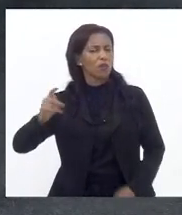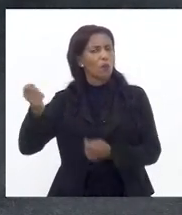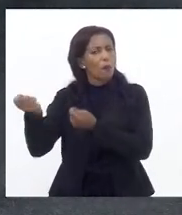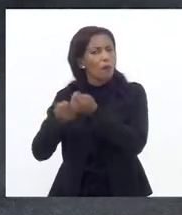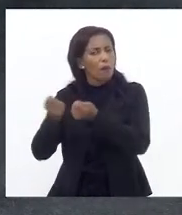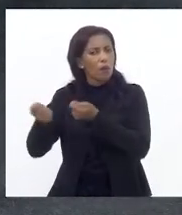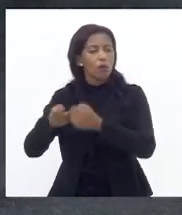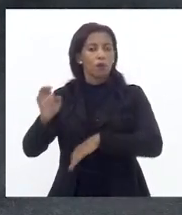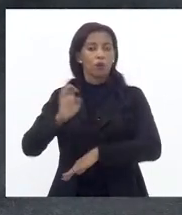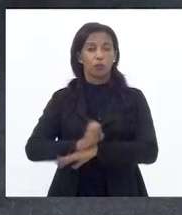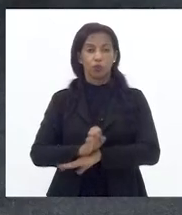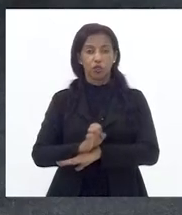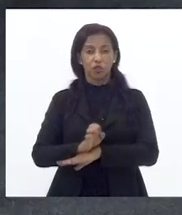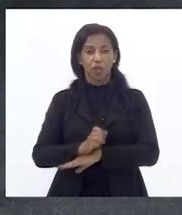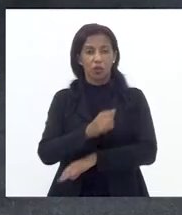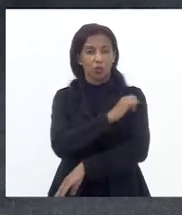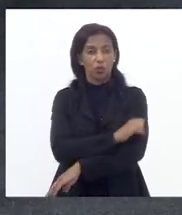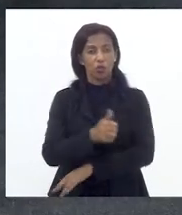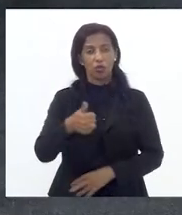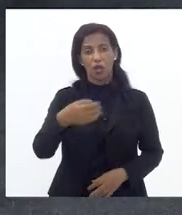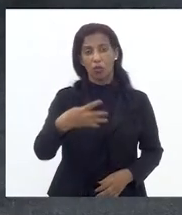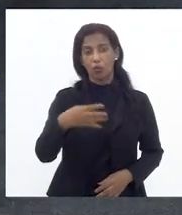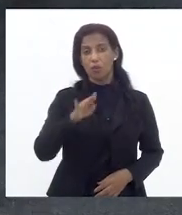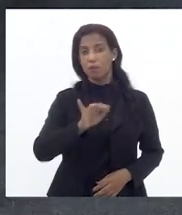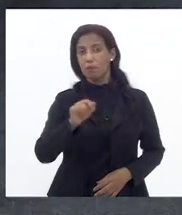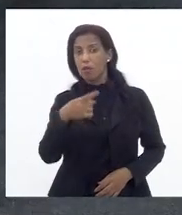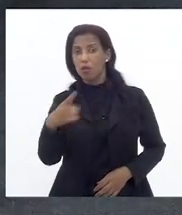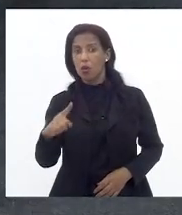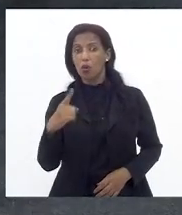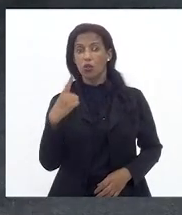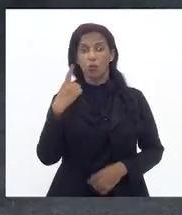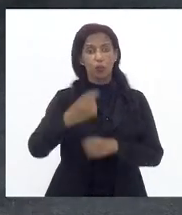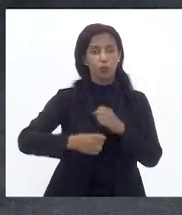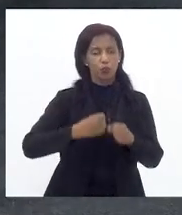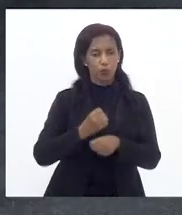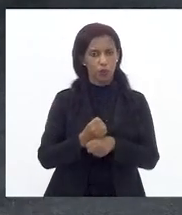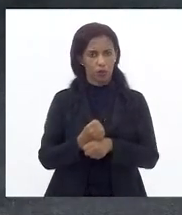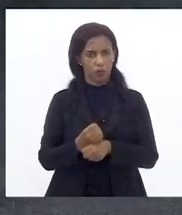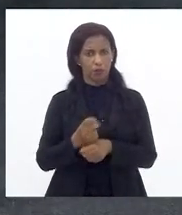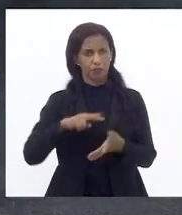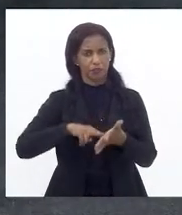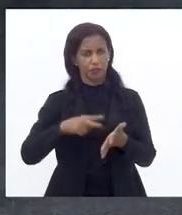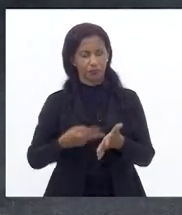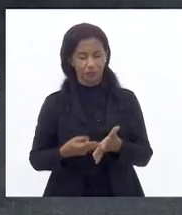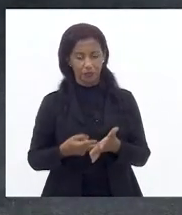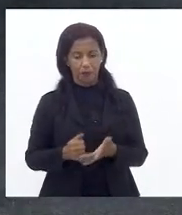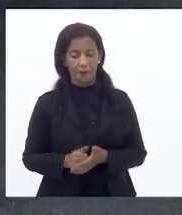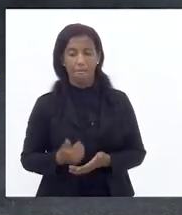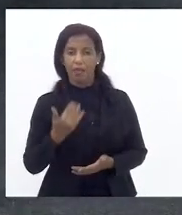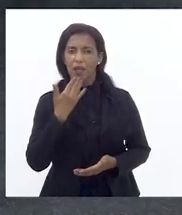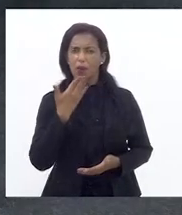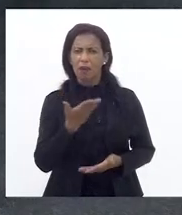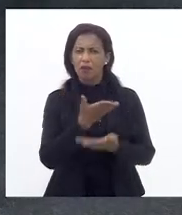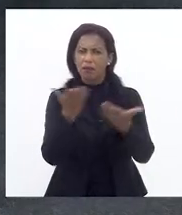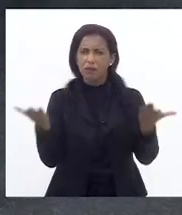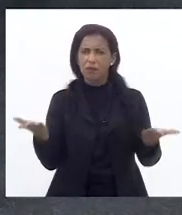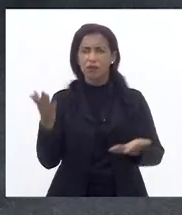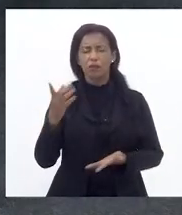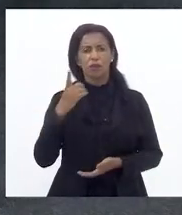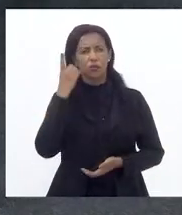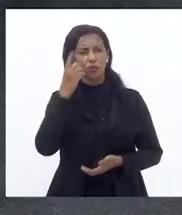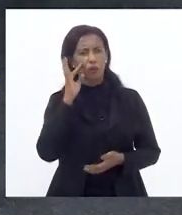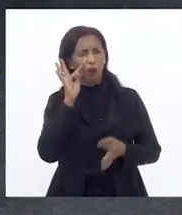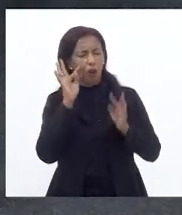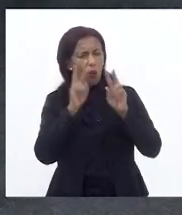economia para o Estado do Rio de Janeiro de 14 bilhões de reais por ano em uma interpretação mais abrangente eu peço que os novos deputados